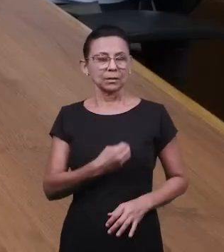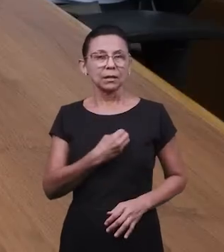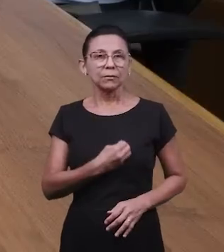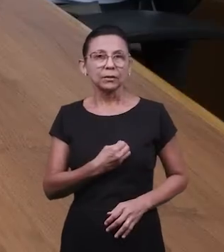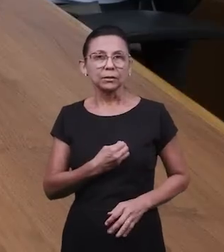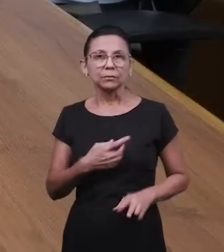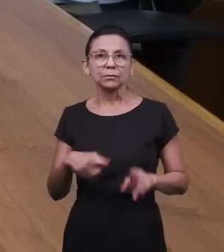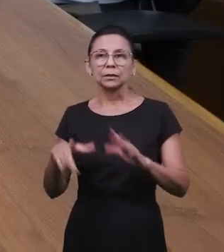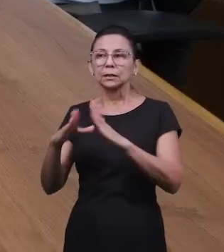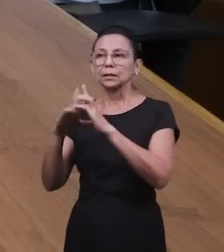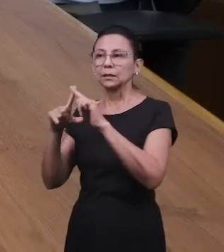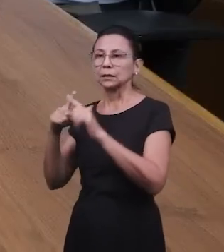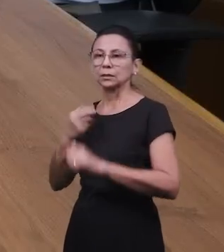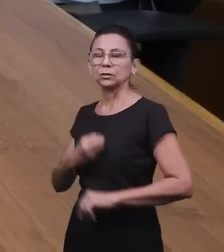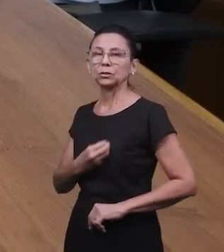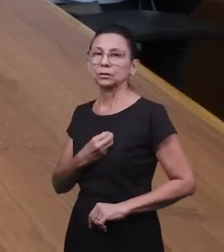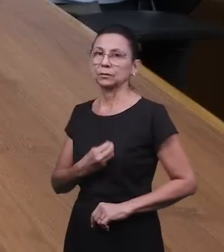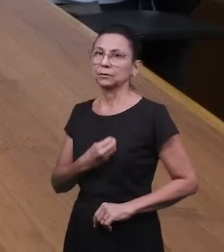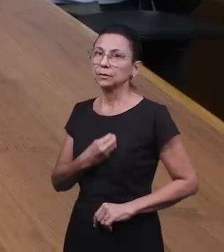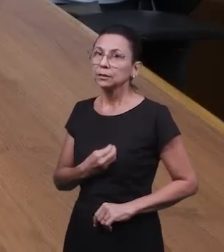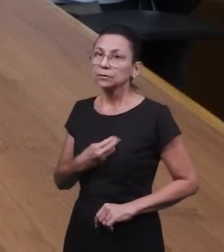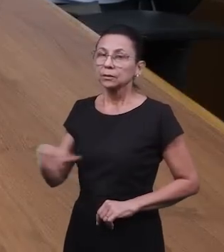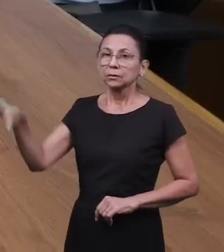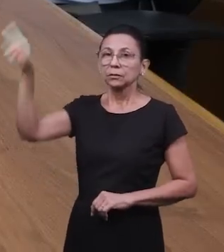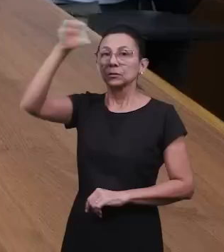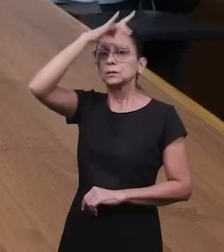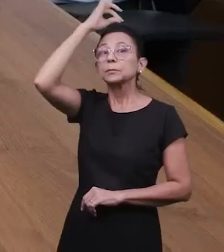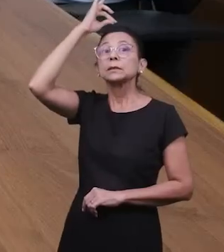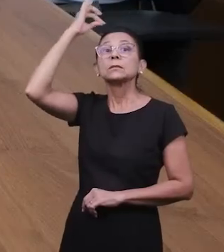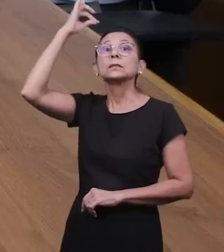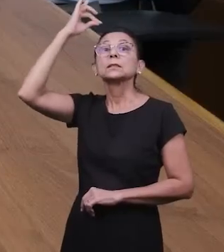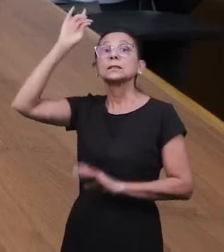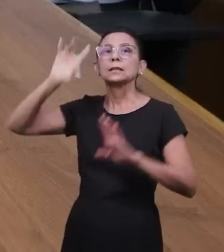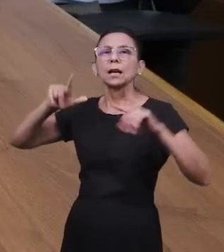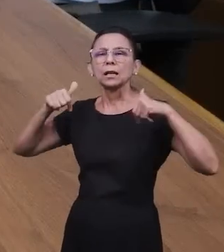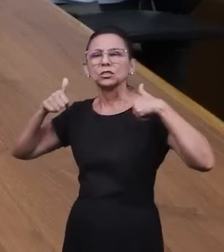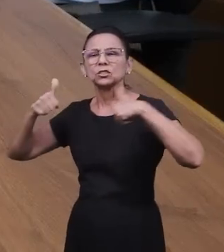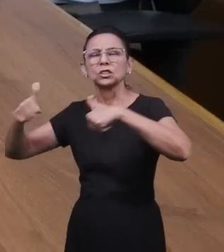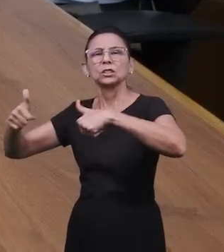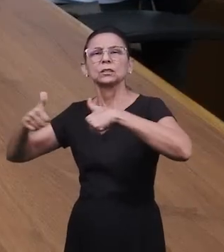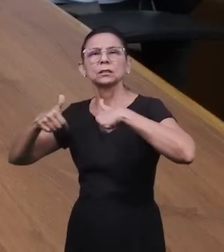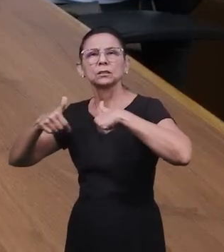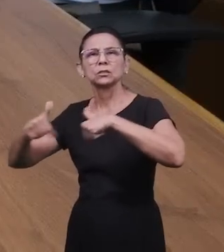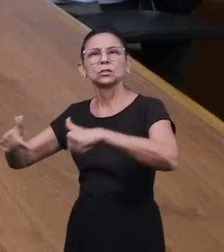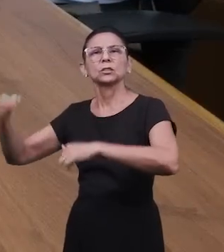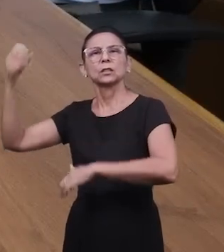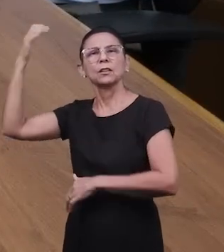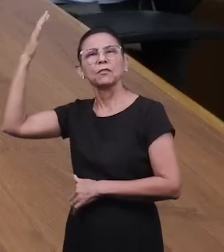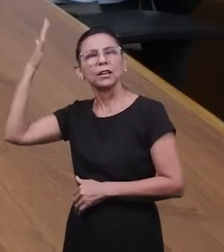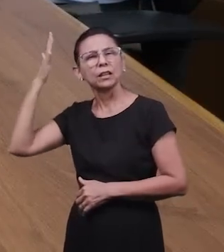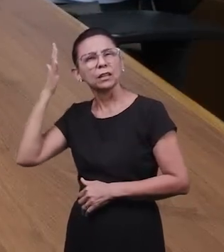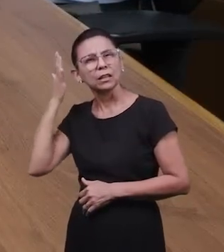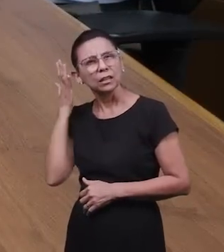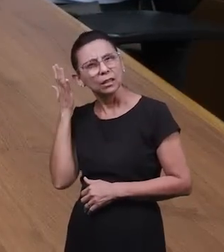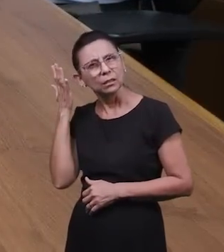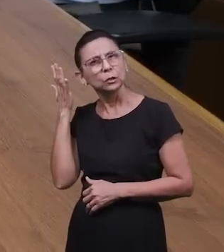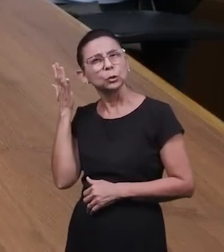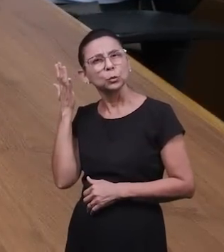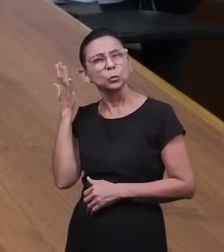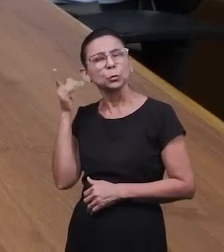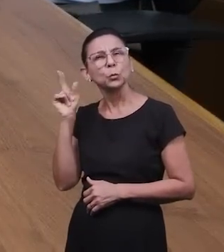quando o Espírito de Jesus está dando vida à igreja. E ele está revelando à igreja aquilo